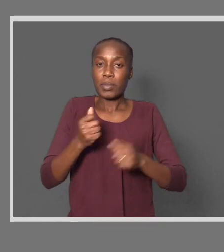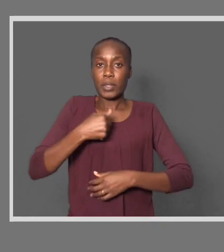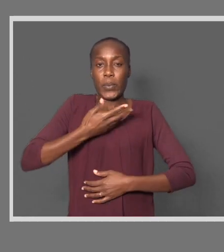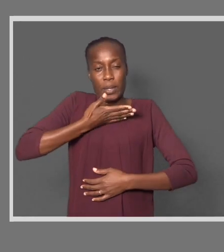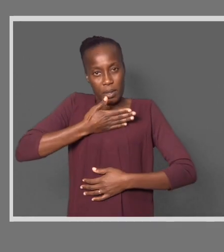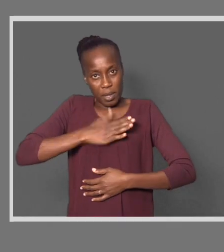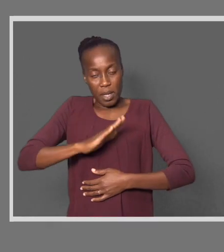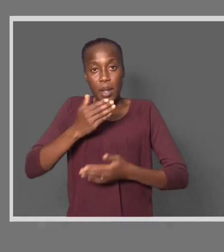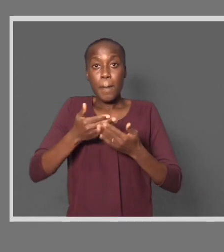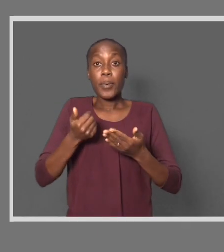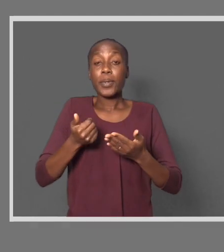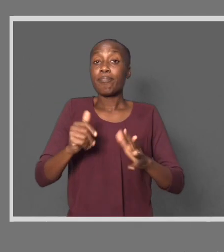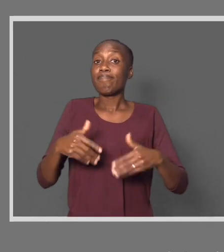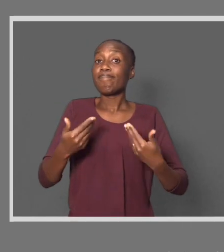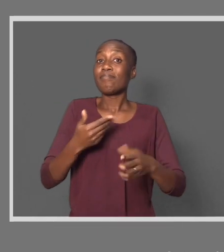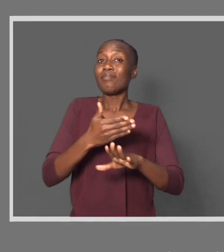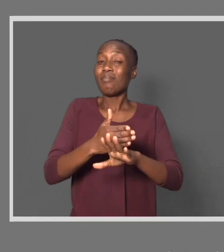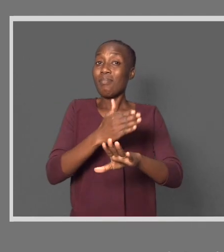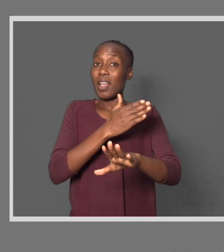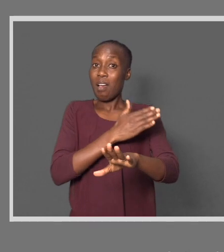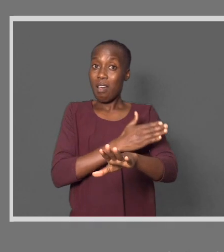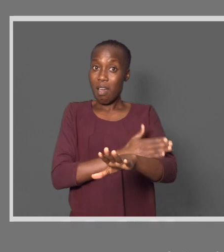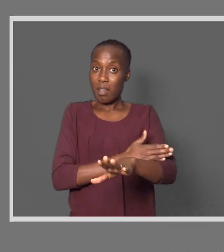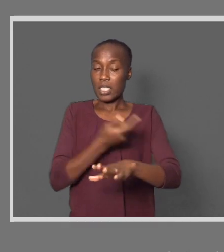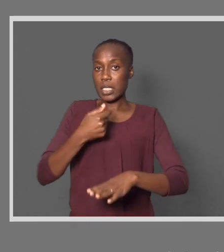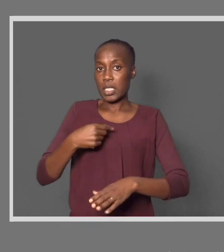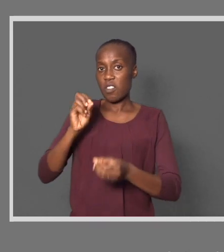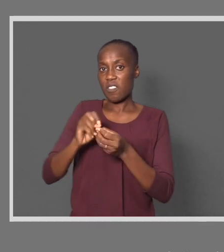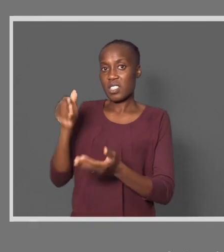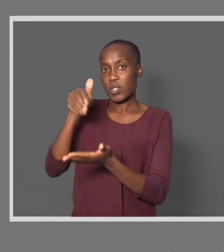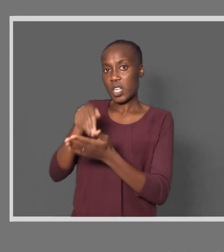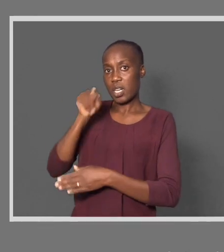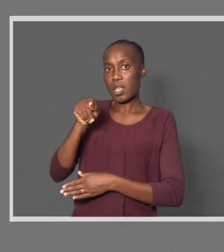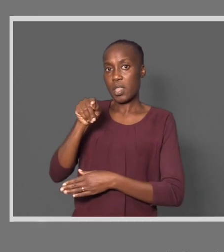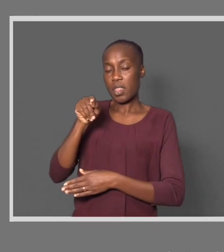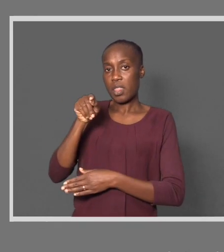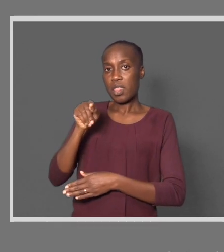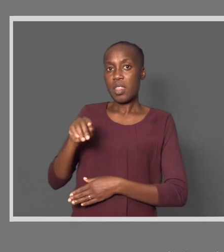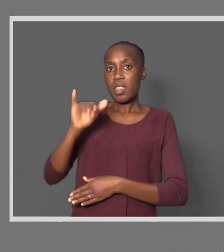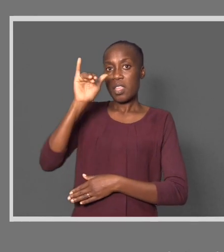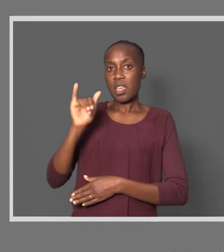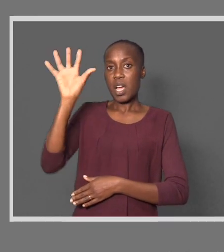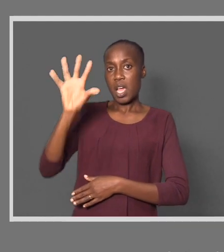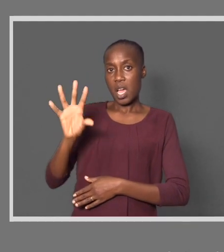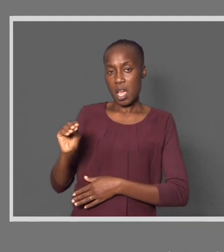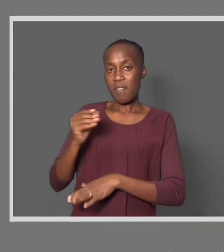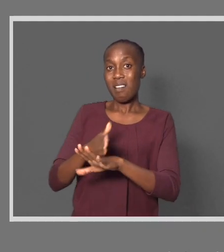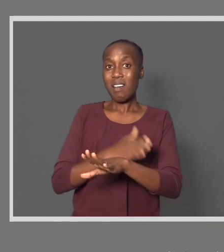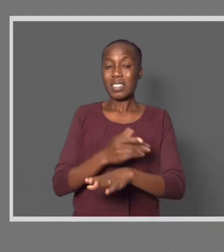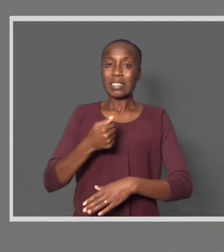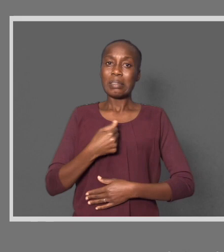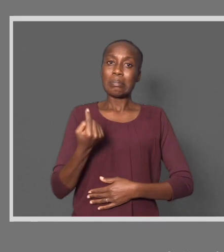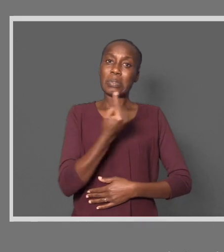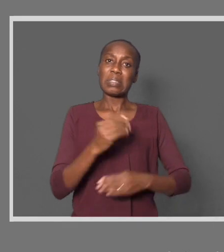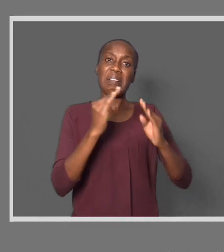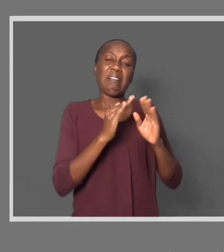eu queria seguir antes de eu ir na Hunga África uma coisa que eu estava passando na minha casa